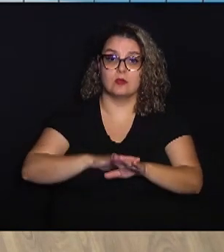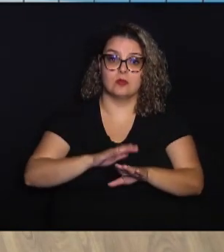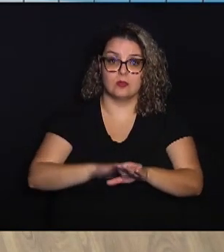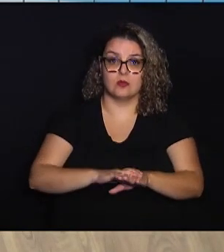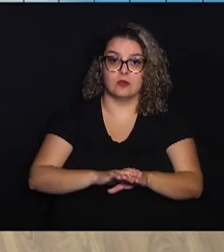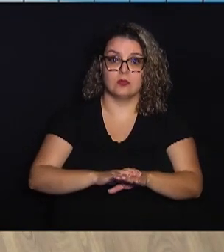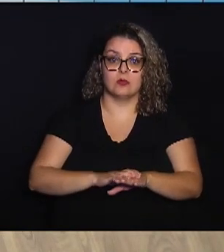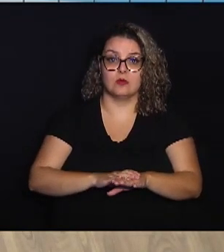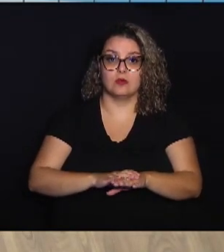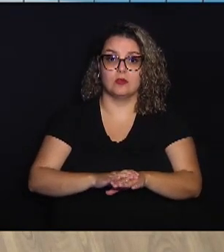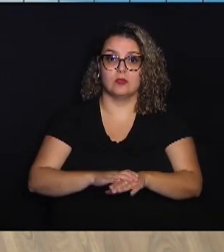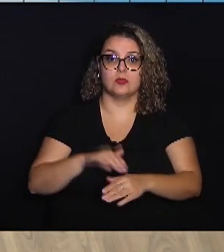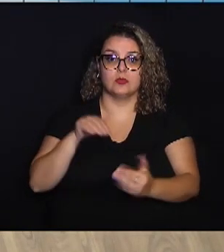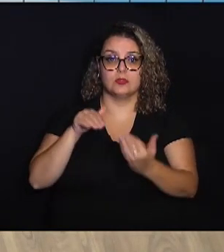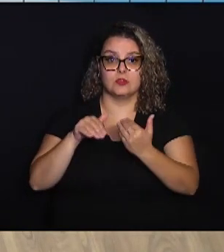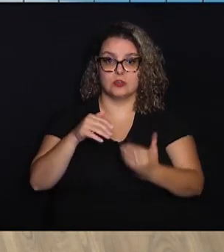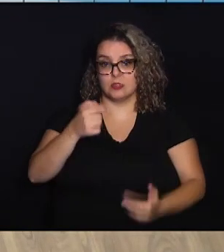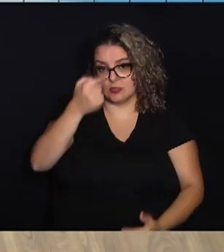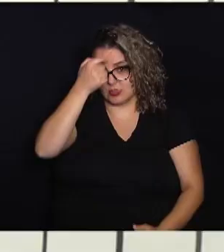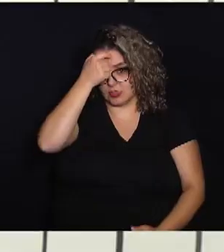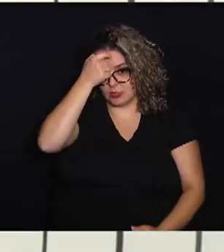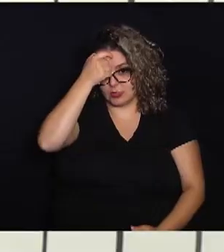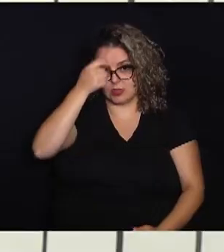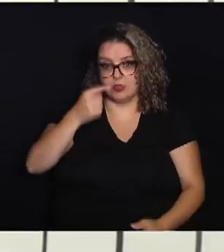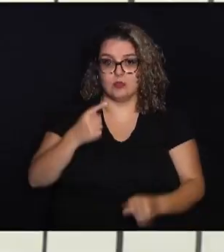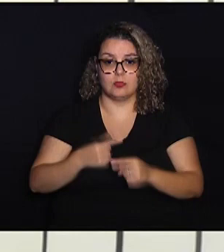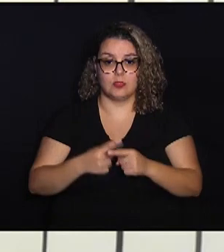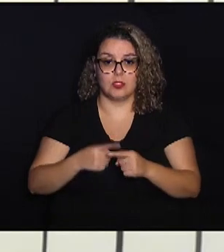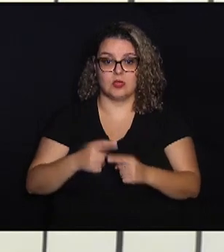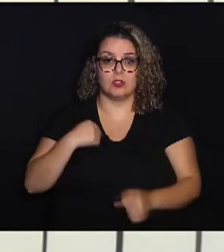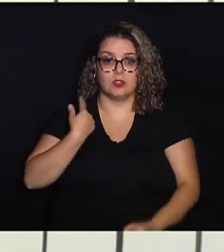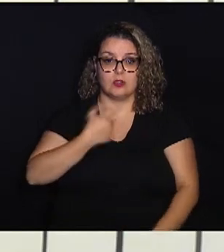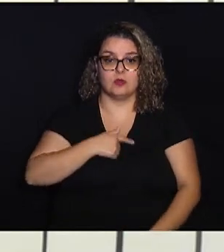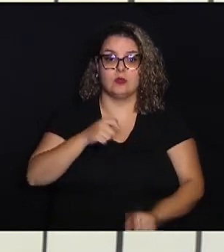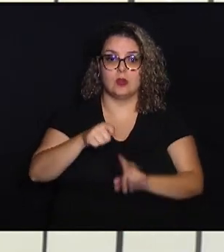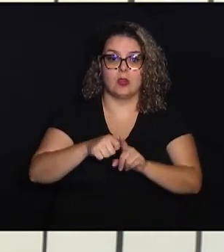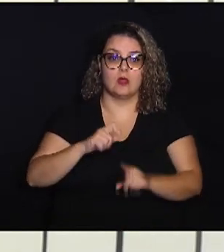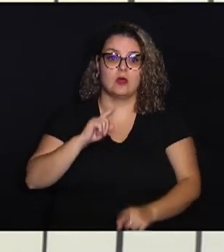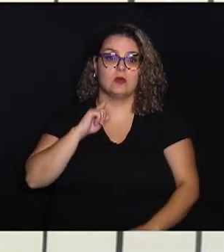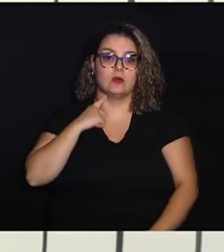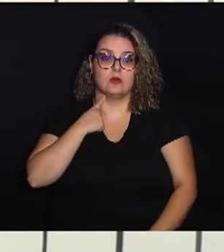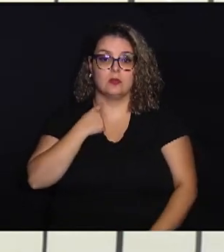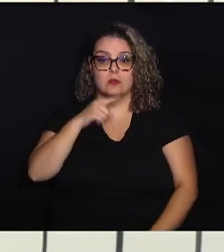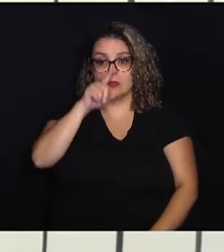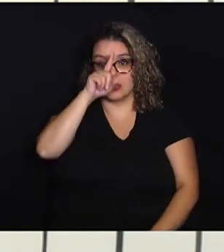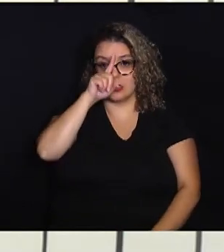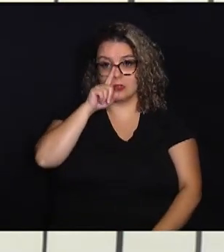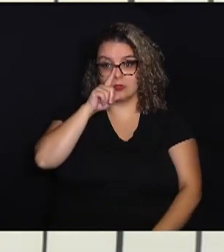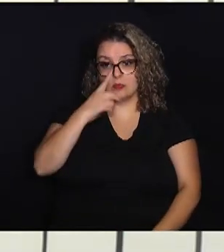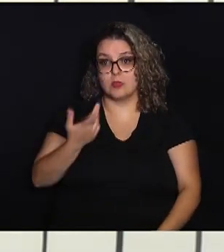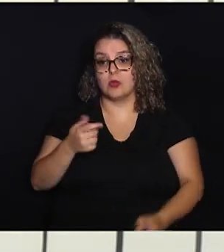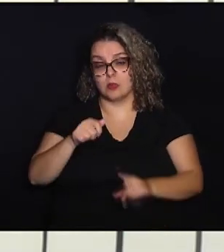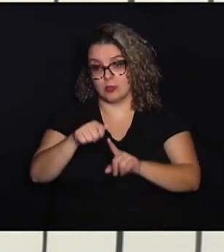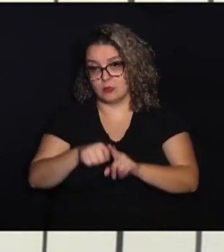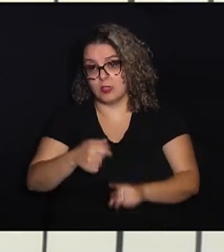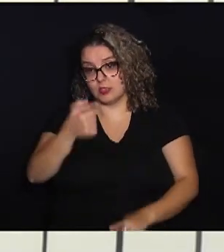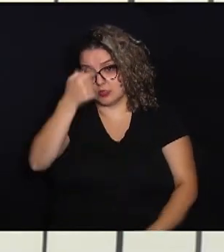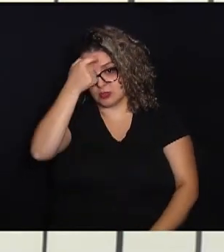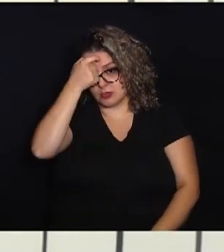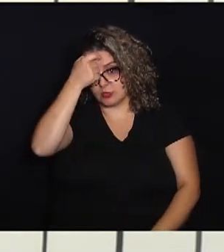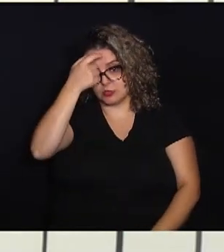de trânsito, de conscientização, porque nós estamos no Maio Amarelo, o mês da conscientização